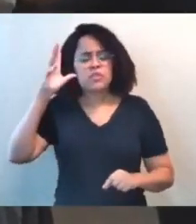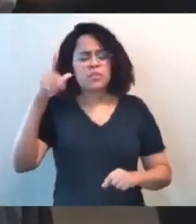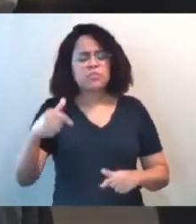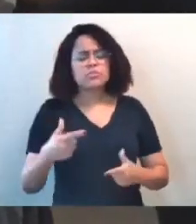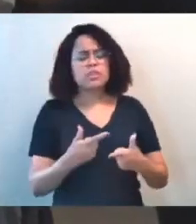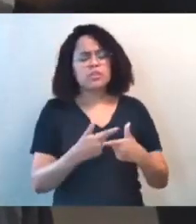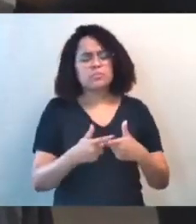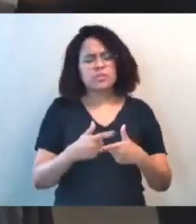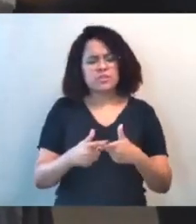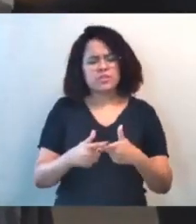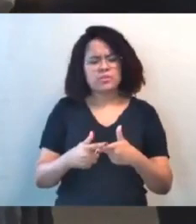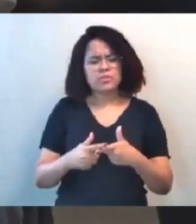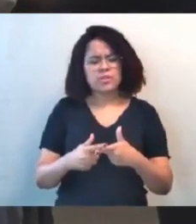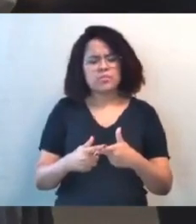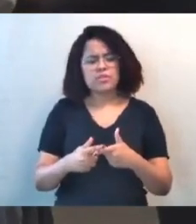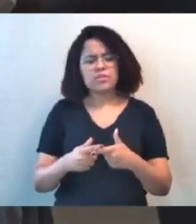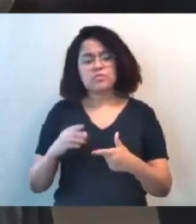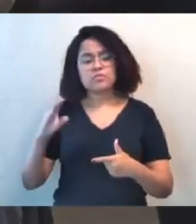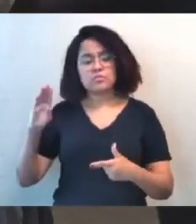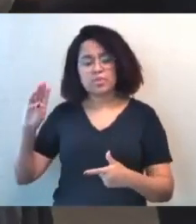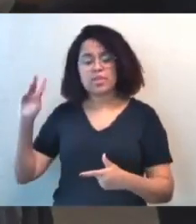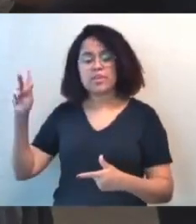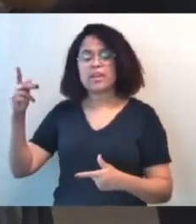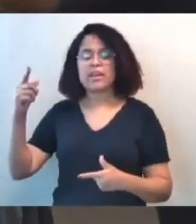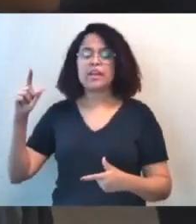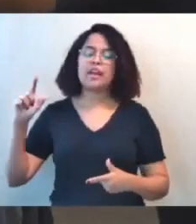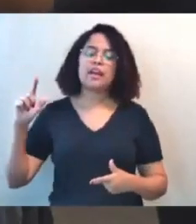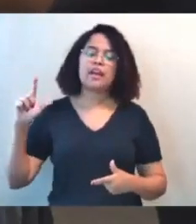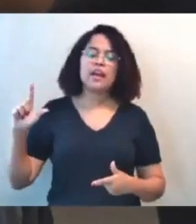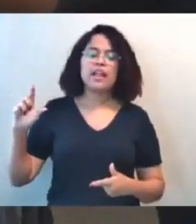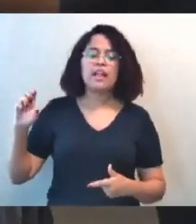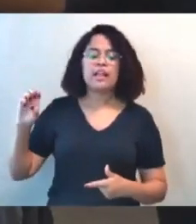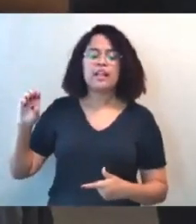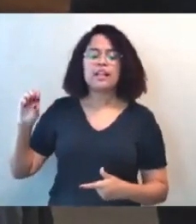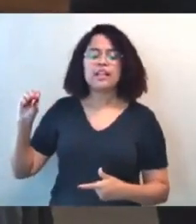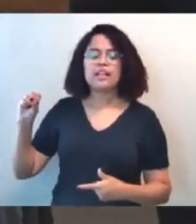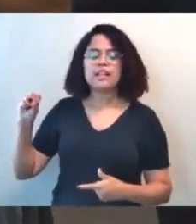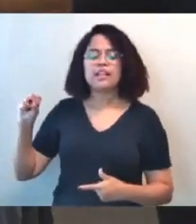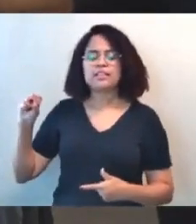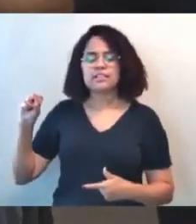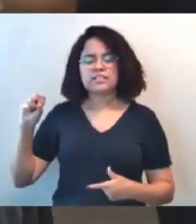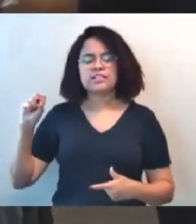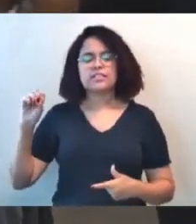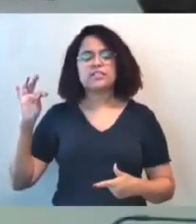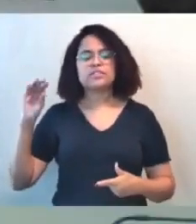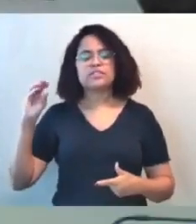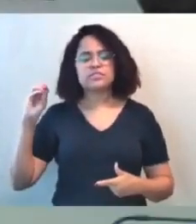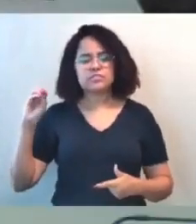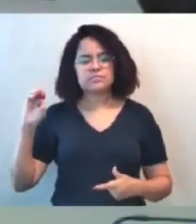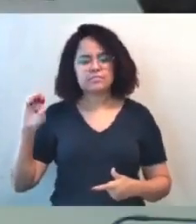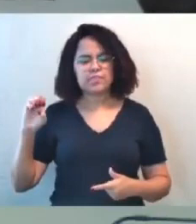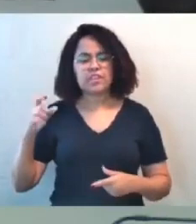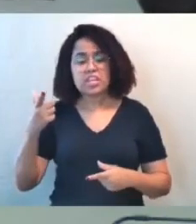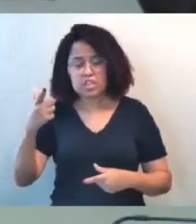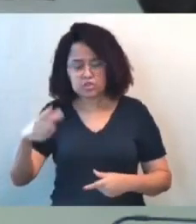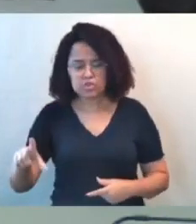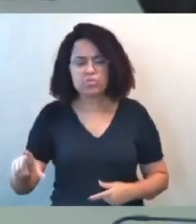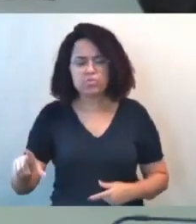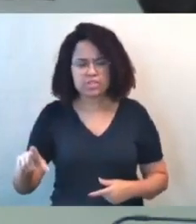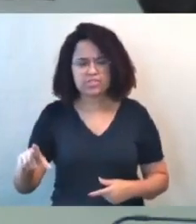BH Leste e das outras, né, que tem maior problema na cidade. Muito obrigado. Muito obrigada,